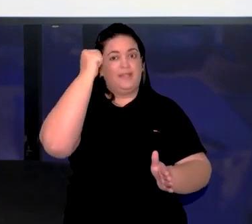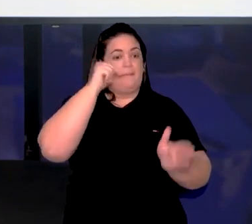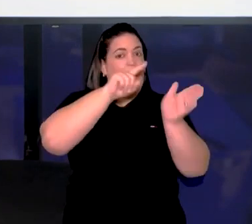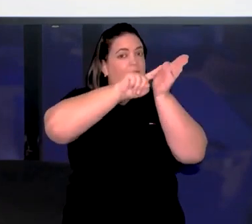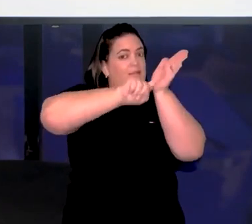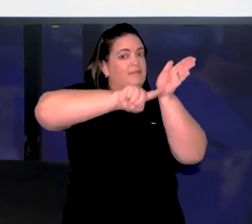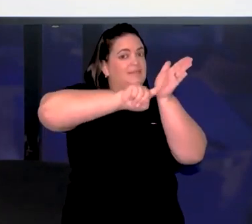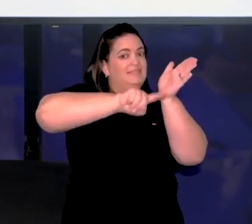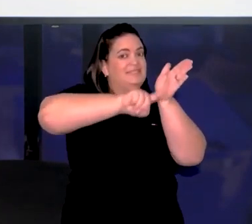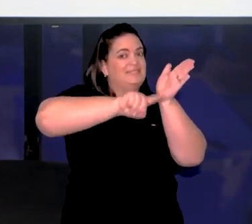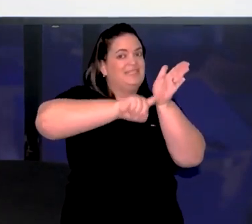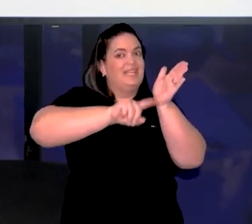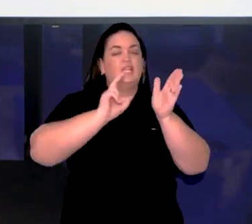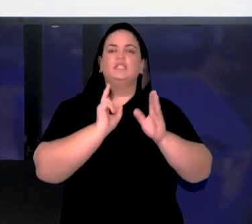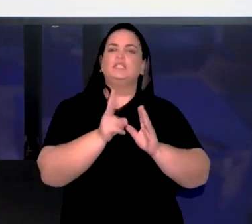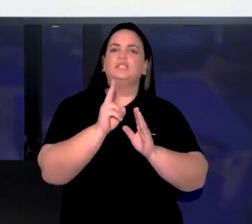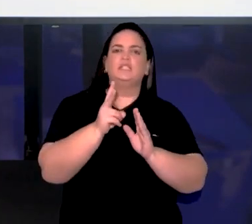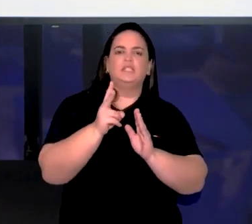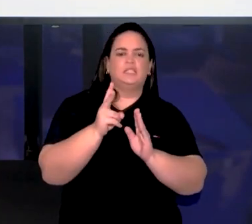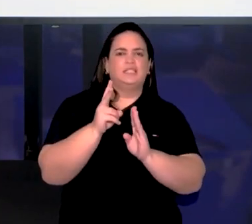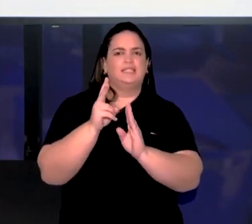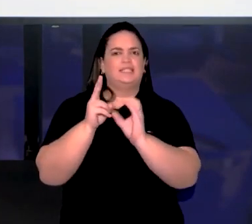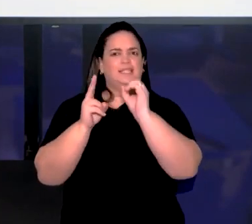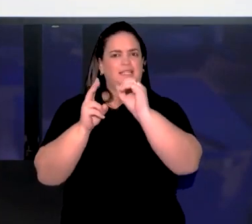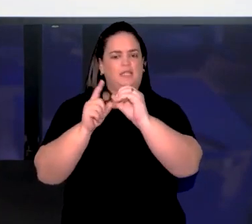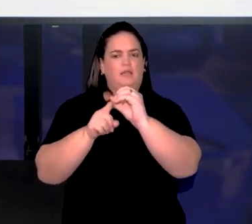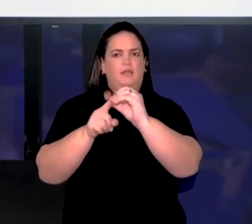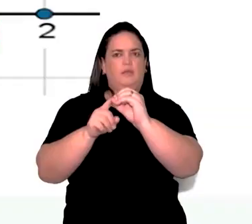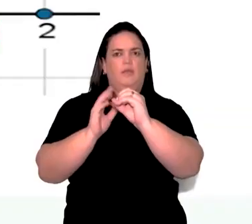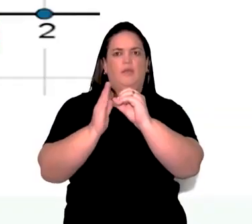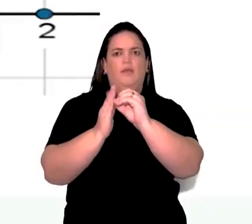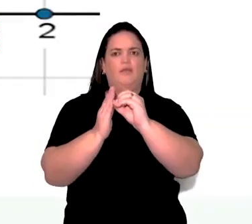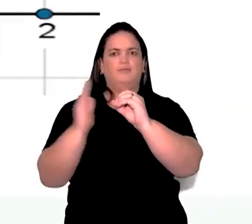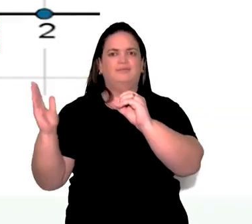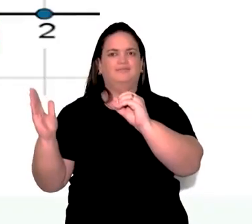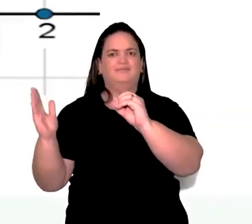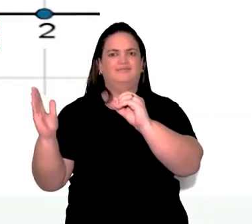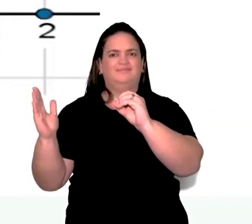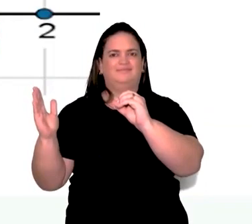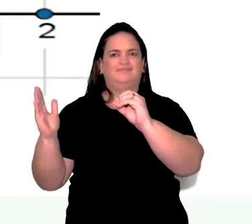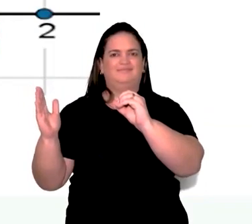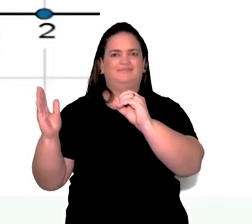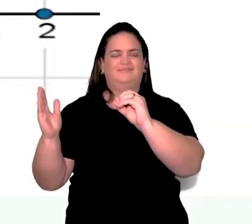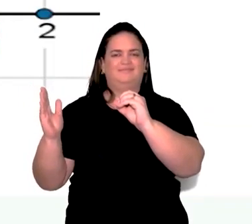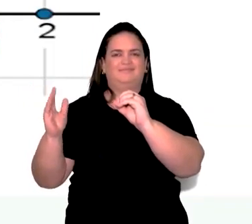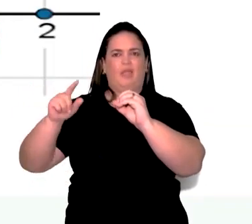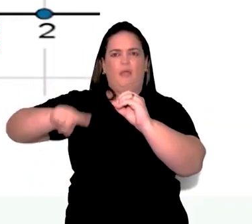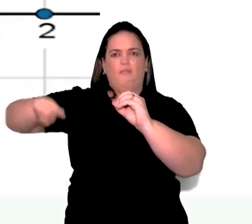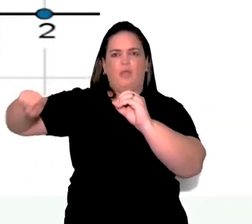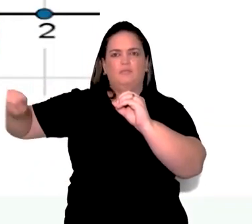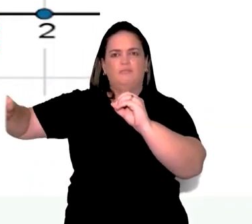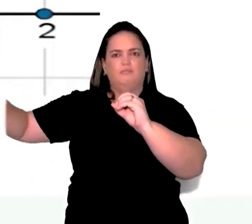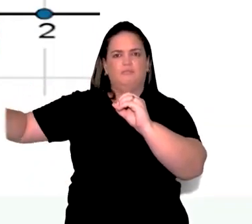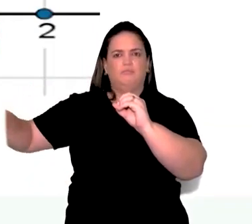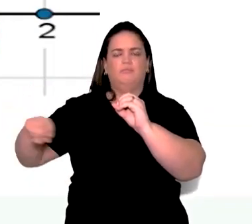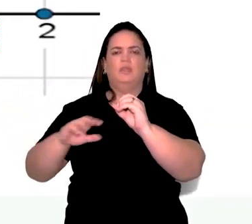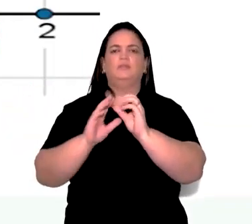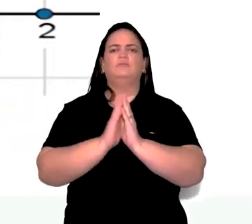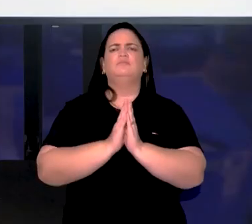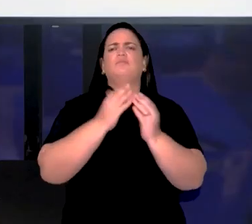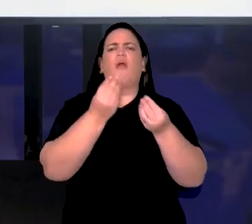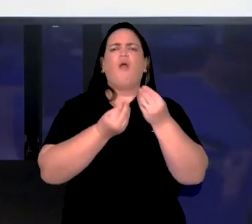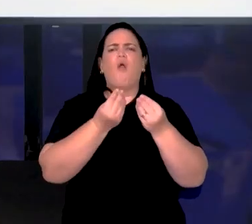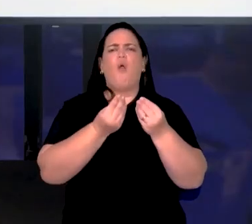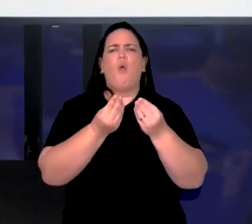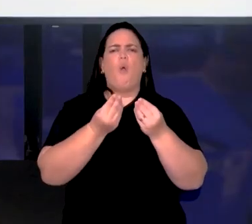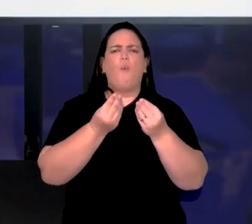vai estar à minha esquerda da reta numérica. E agora, em forma de fração, 3 meios,